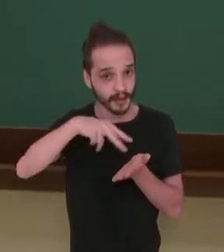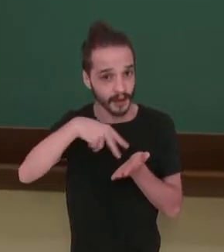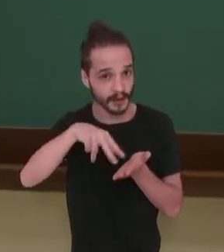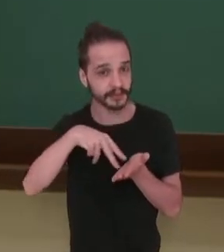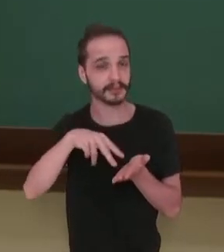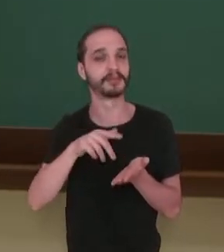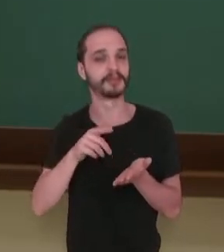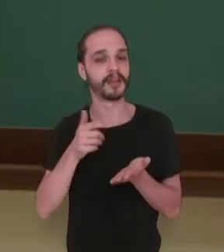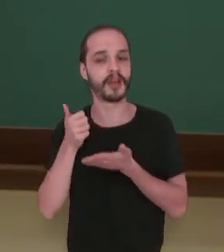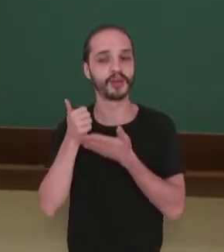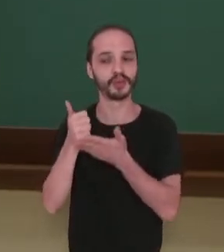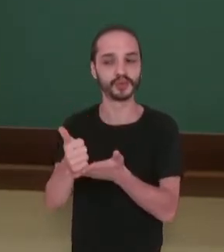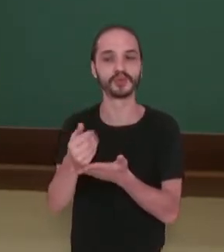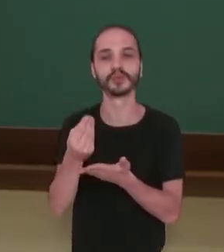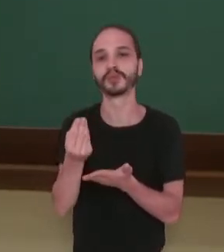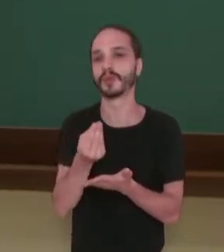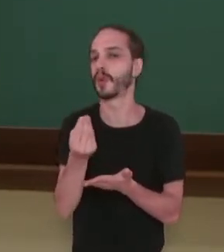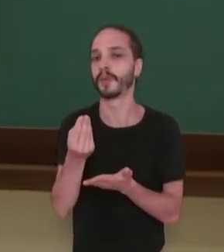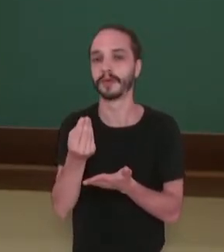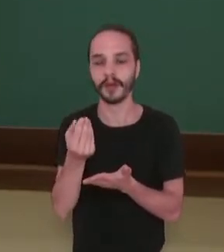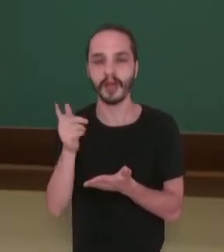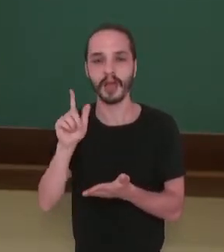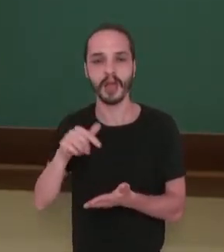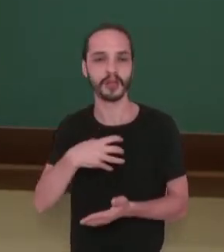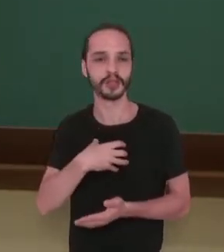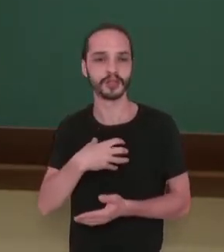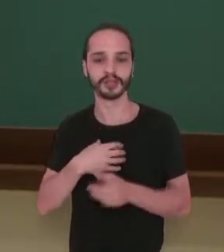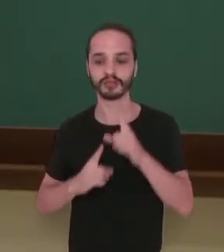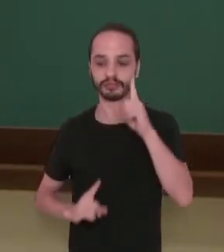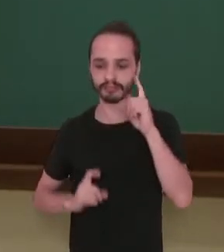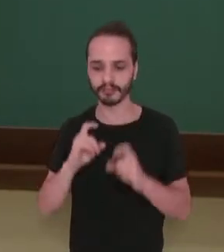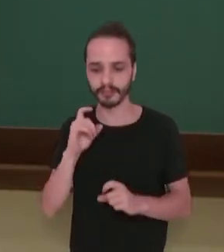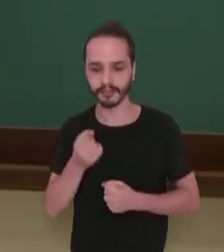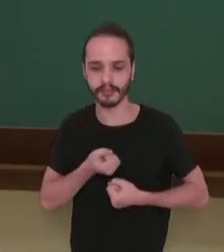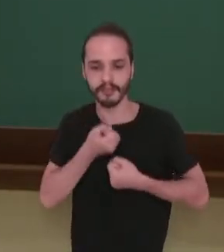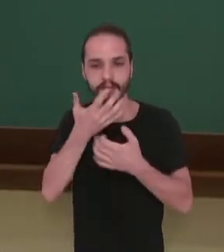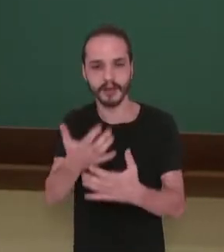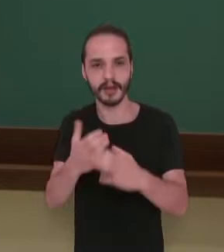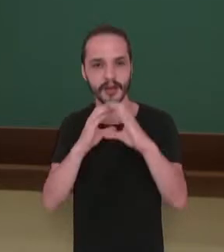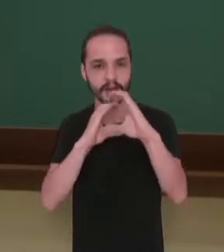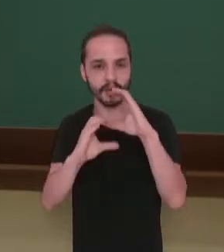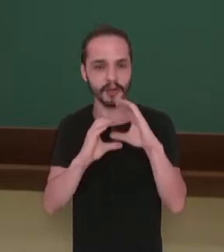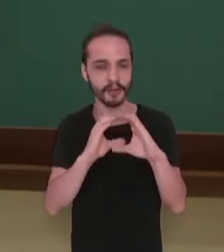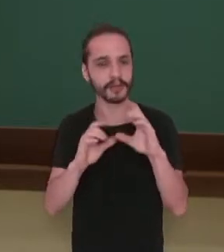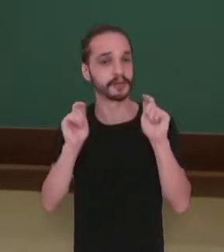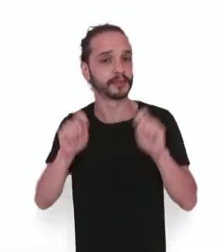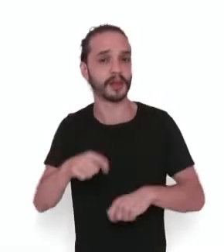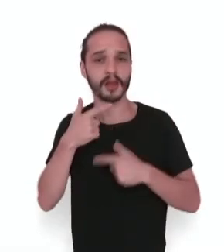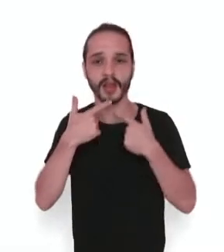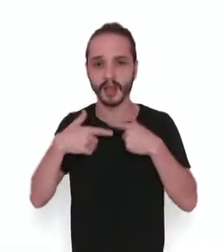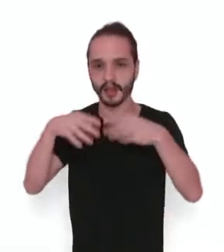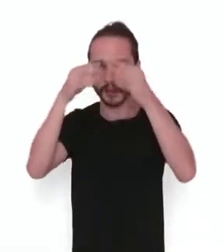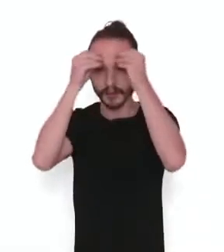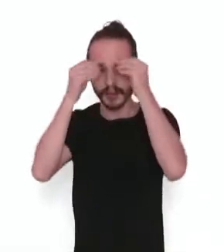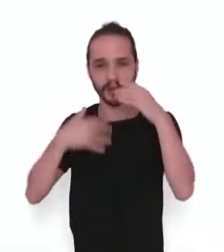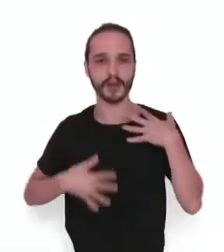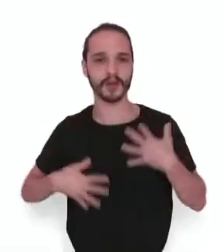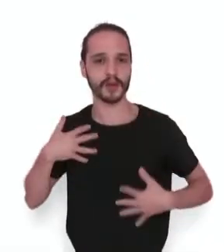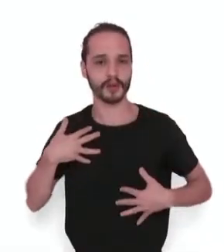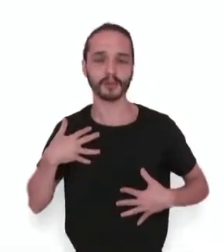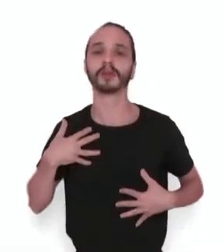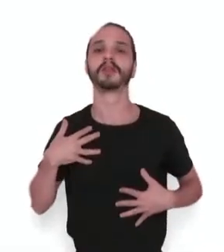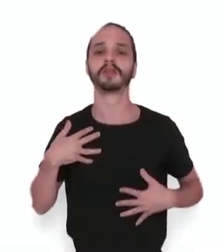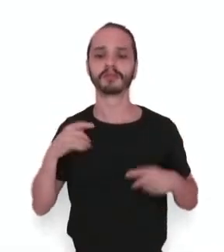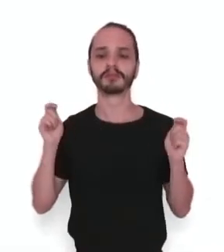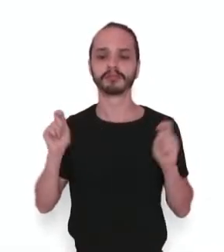ela contribui com forma de expressão e comunicação, levando a linguagem corporal, favorecendo o